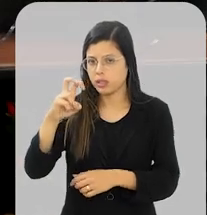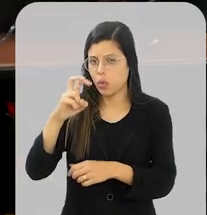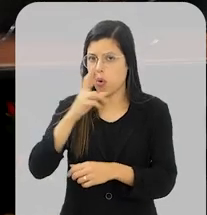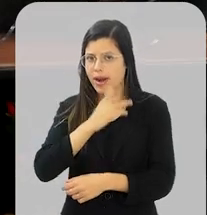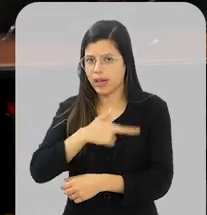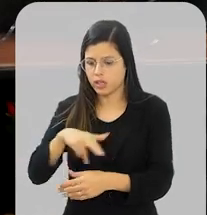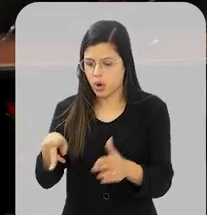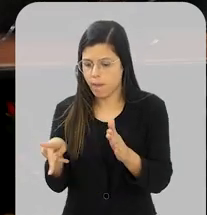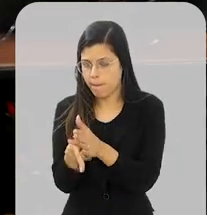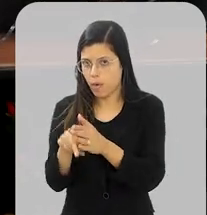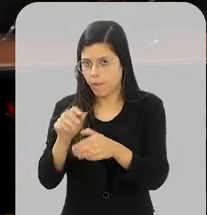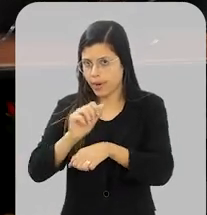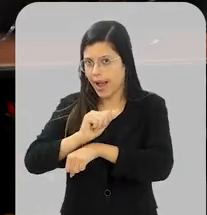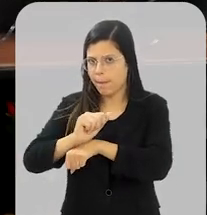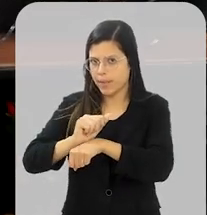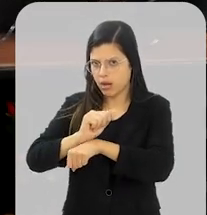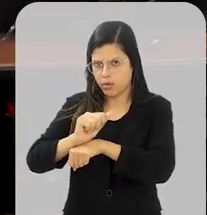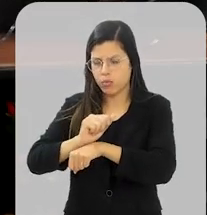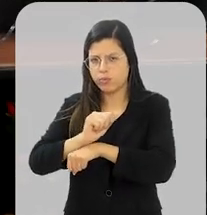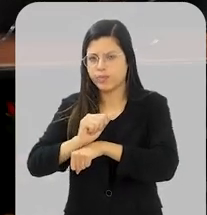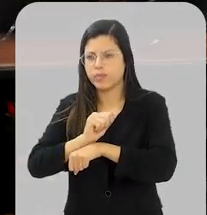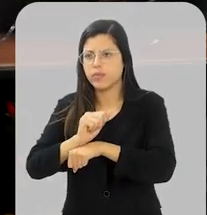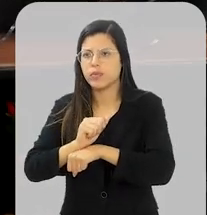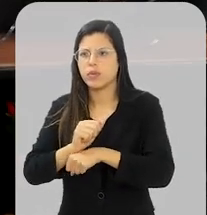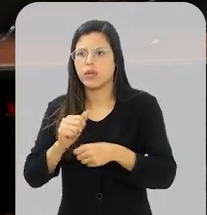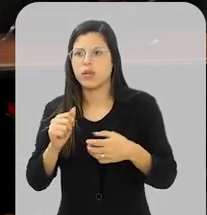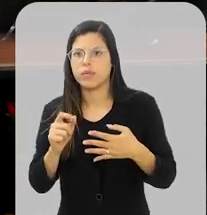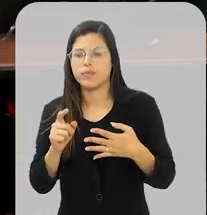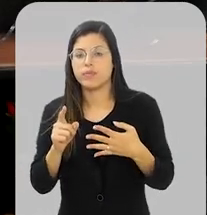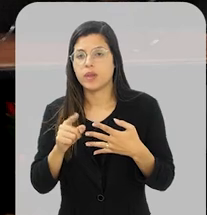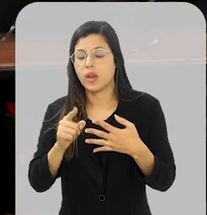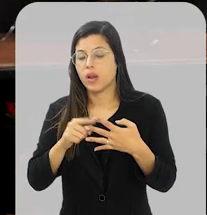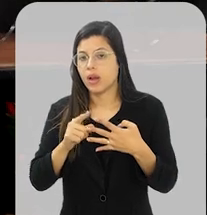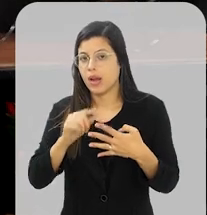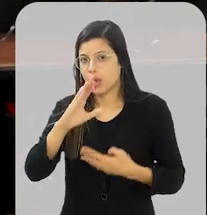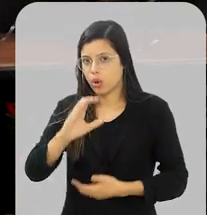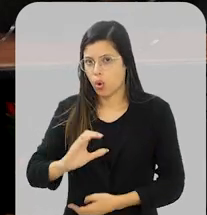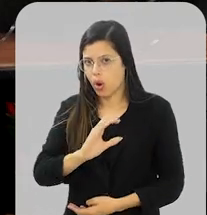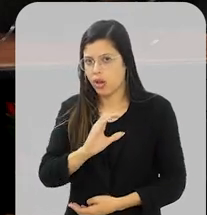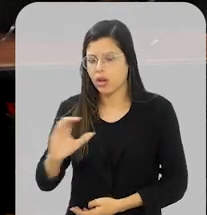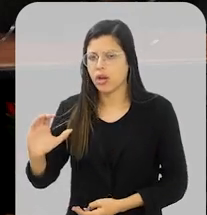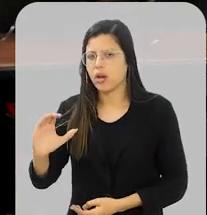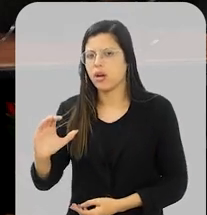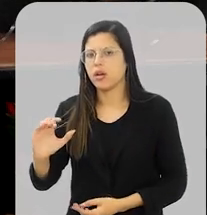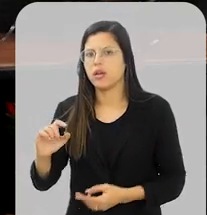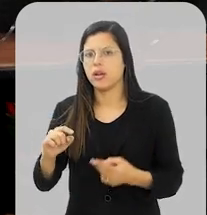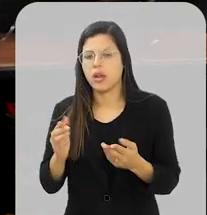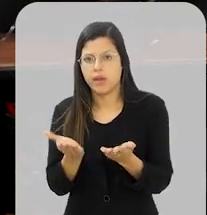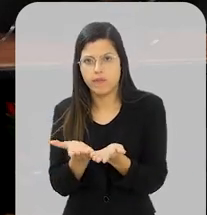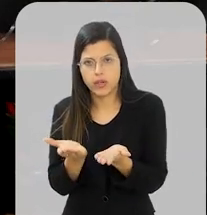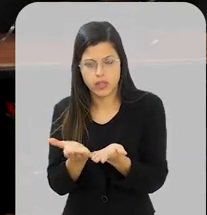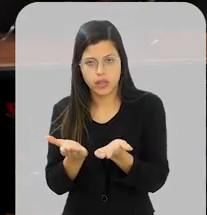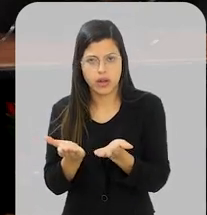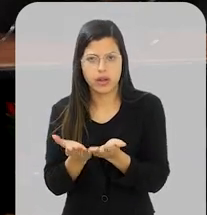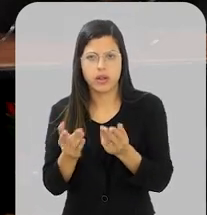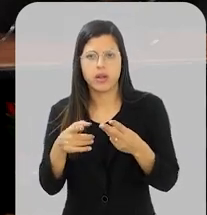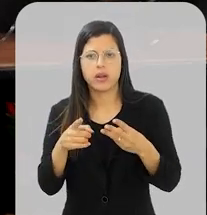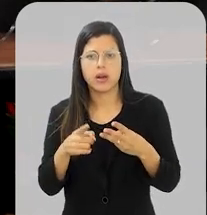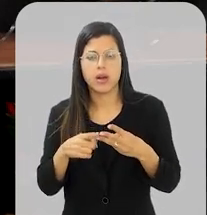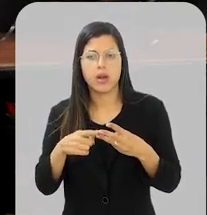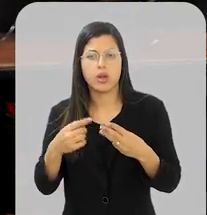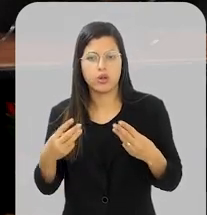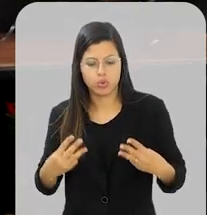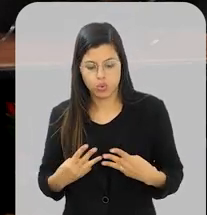abrâmicas, né? Que uhum. Vem de Abraão, que seria a católica, a